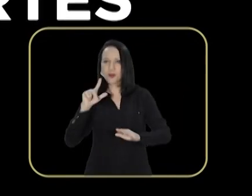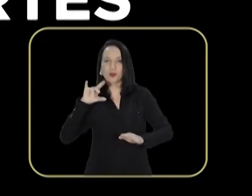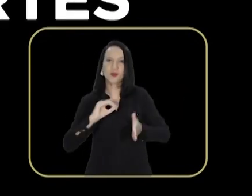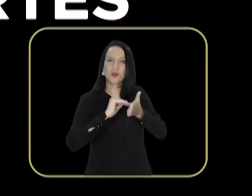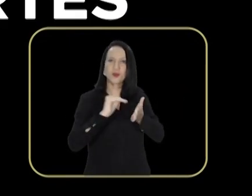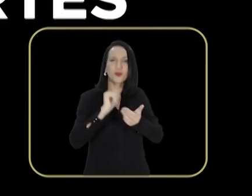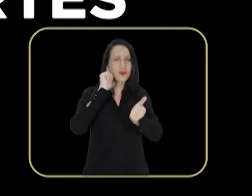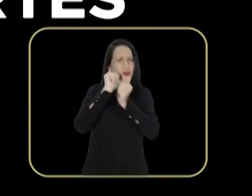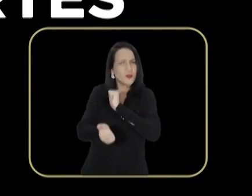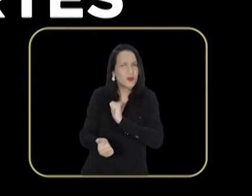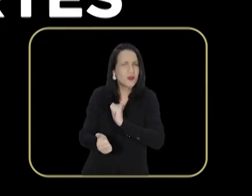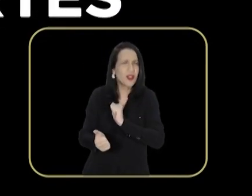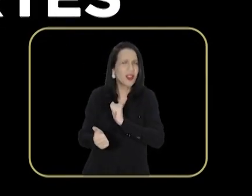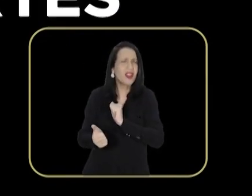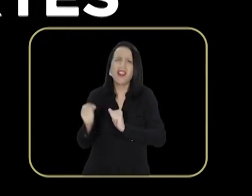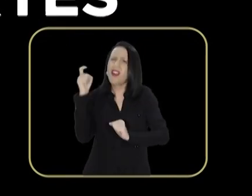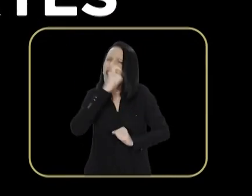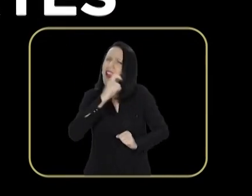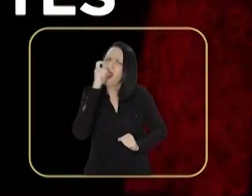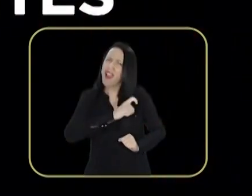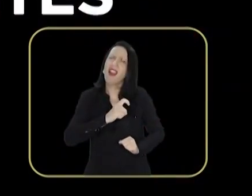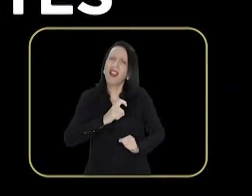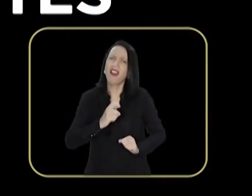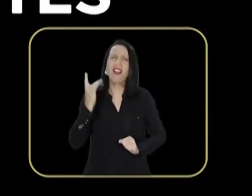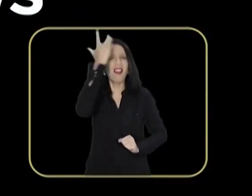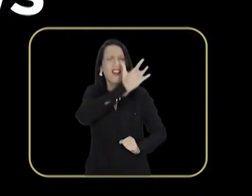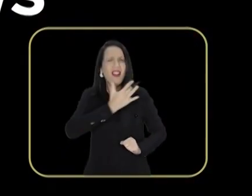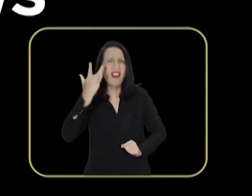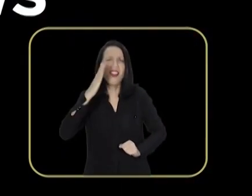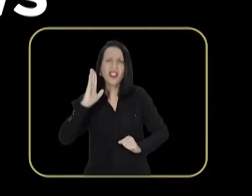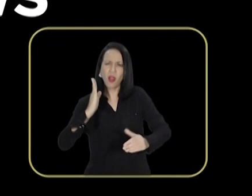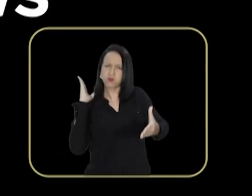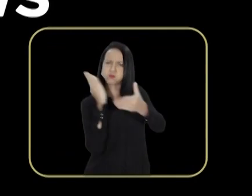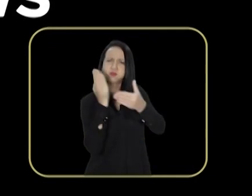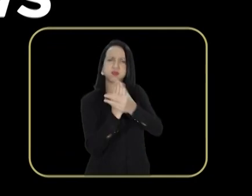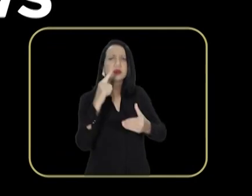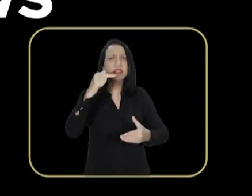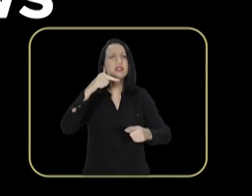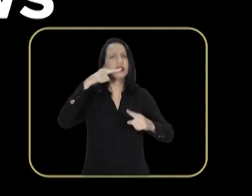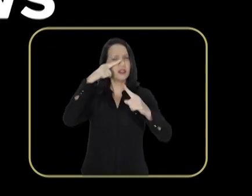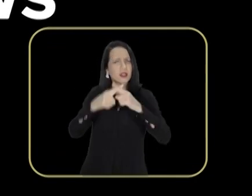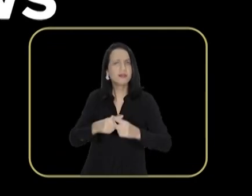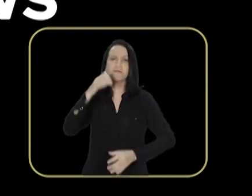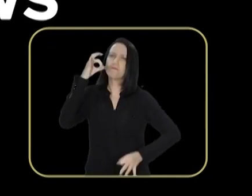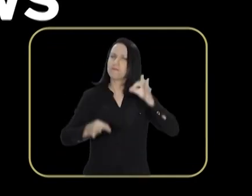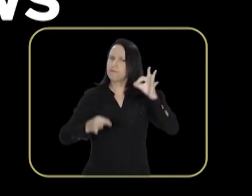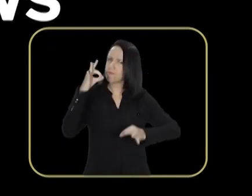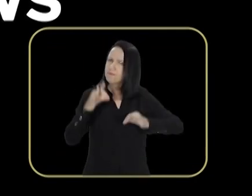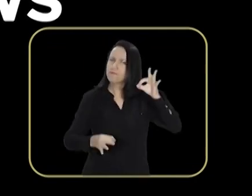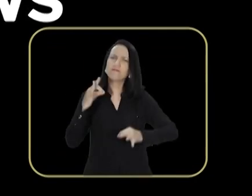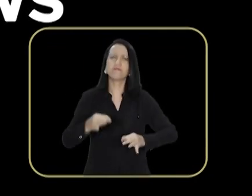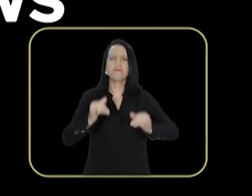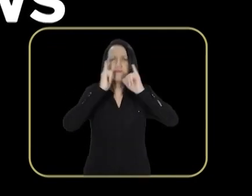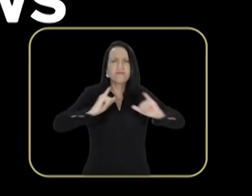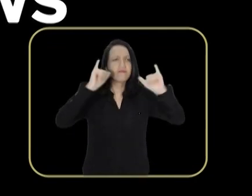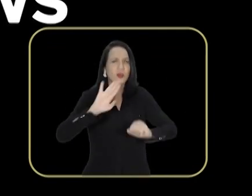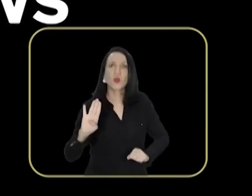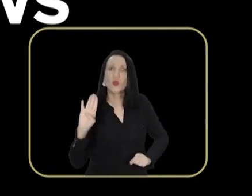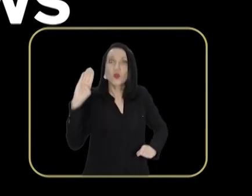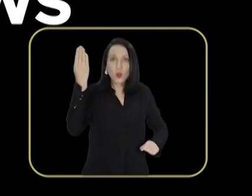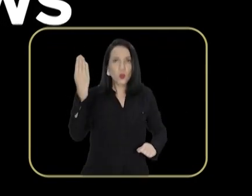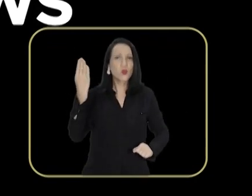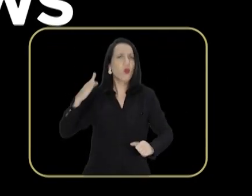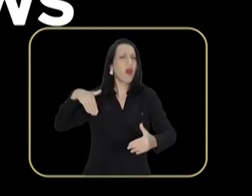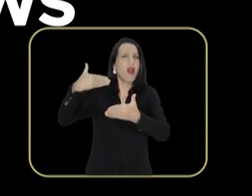goleiro Bruno como secretário de esportes. Mentira. Haddad já foi condenado 8 vezes pela justiça por